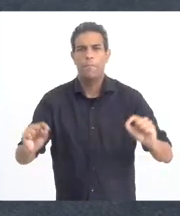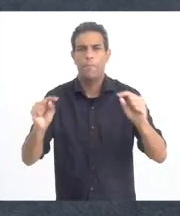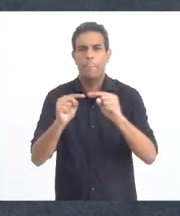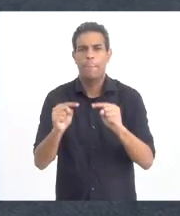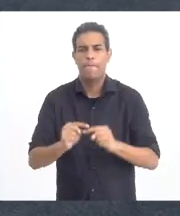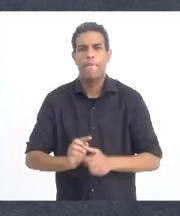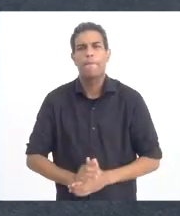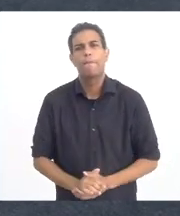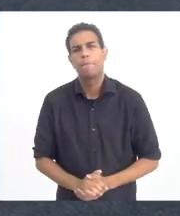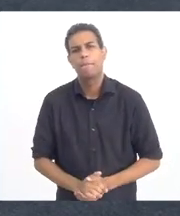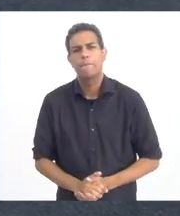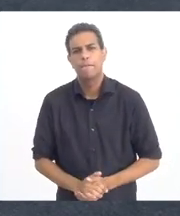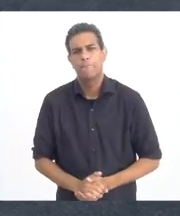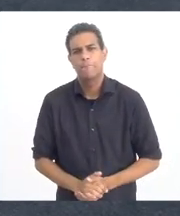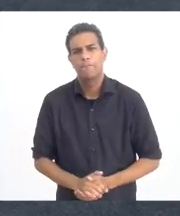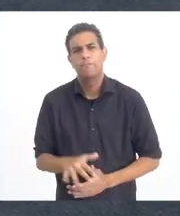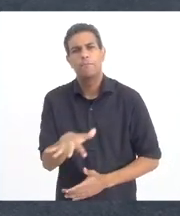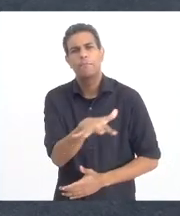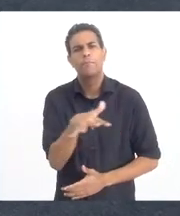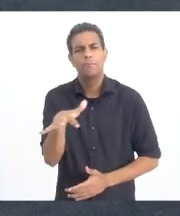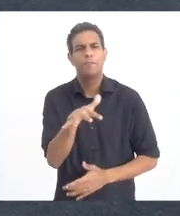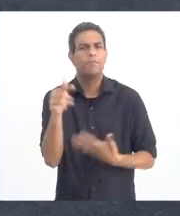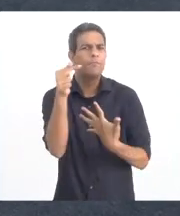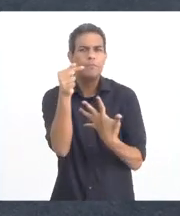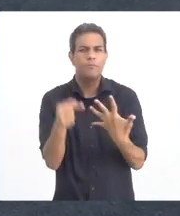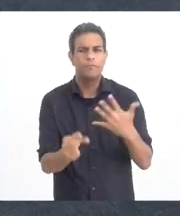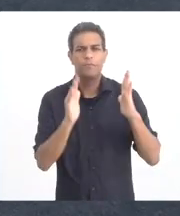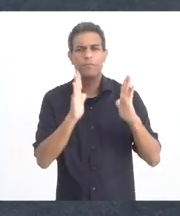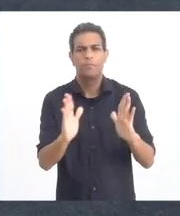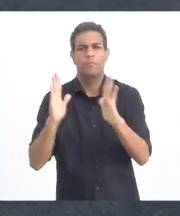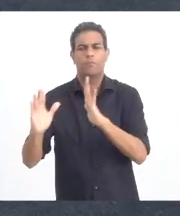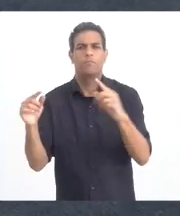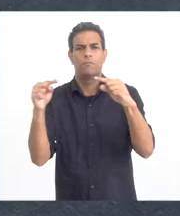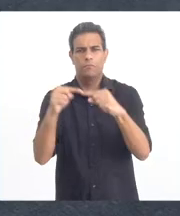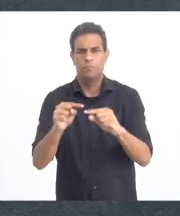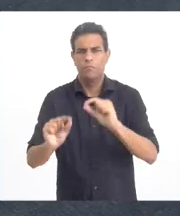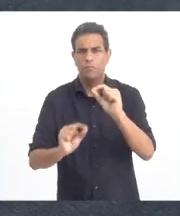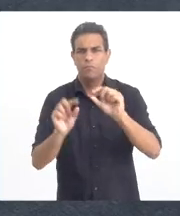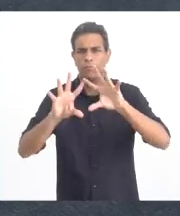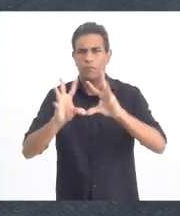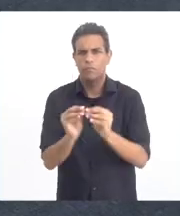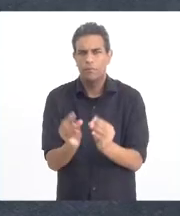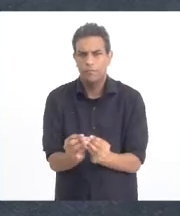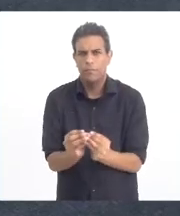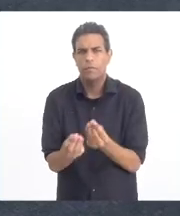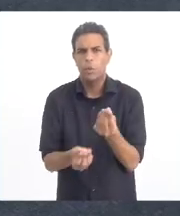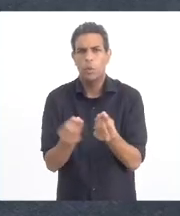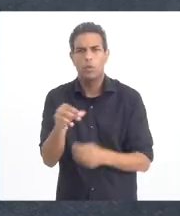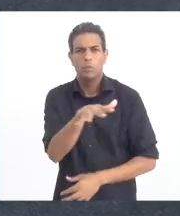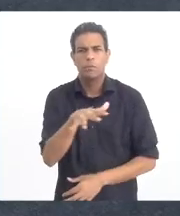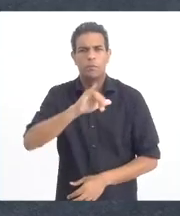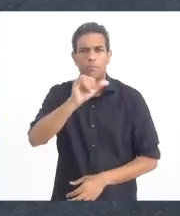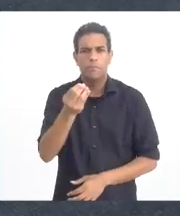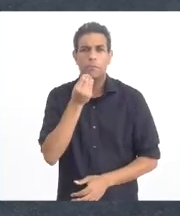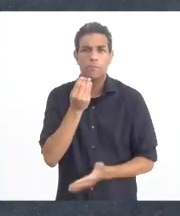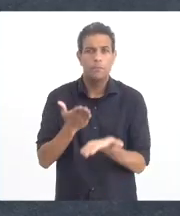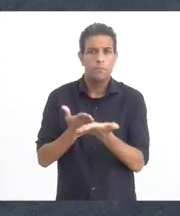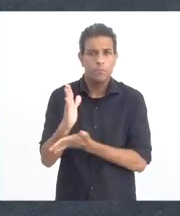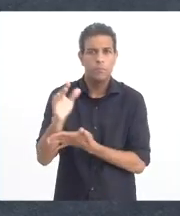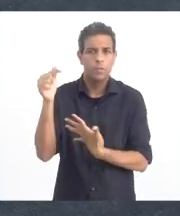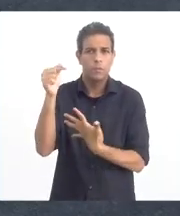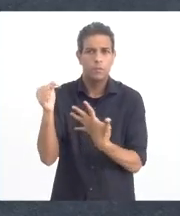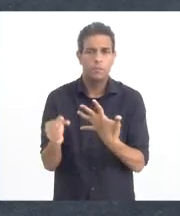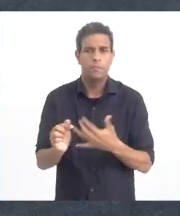15,45%. Então, não tem paridade, integralidade, não tem isonomia, se nós aprovarmos dessa maneira.